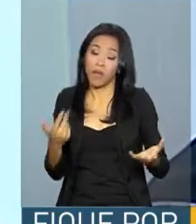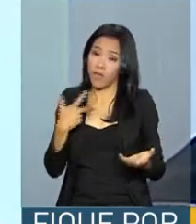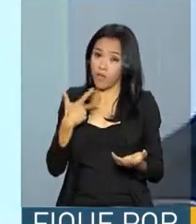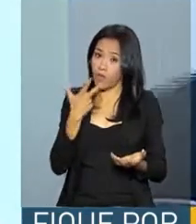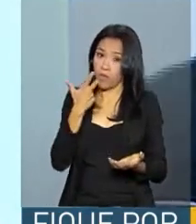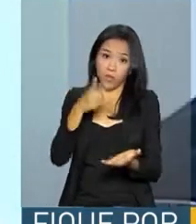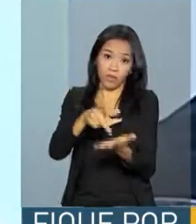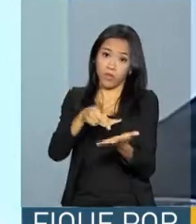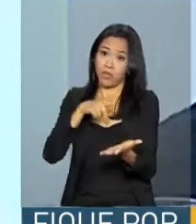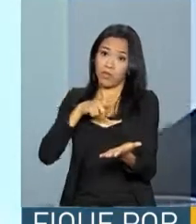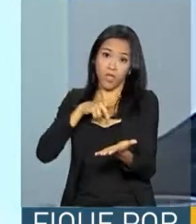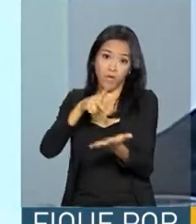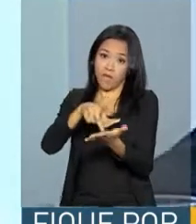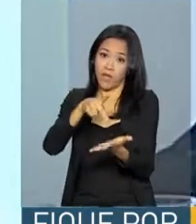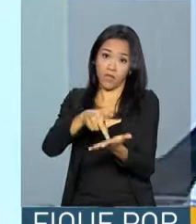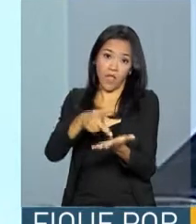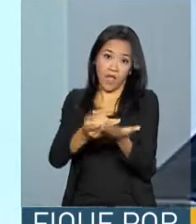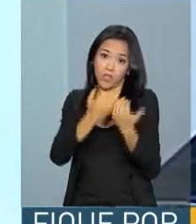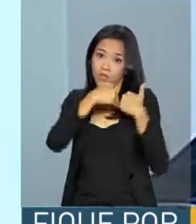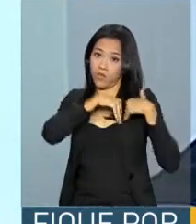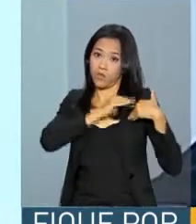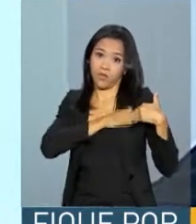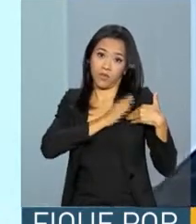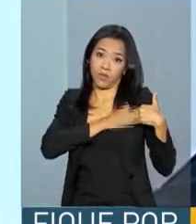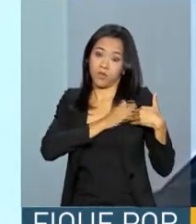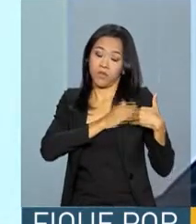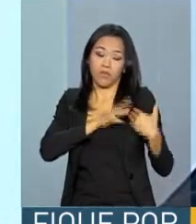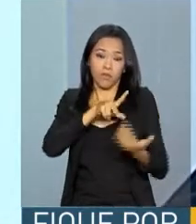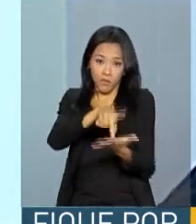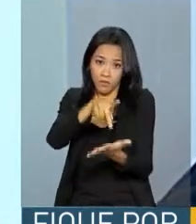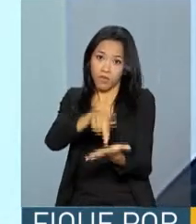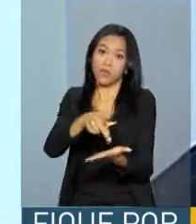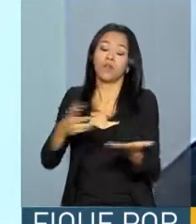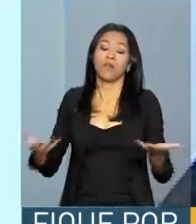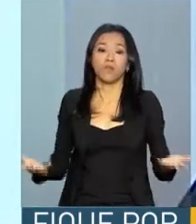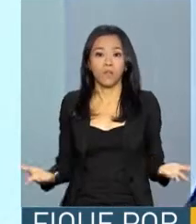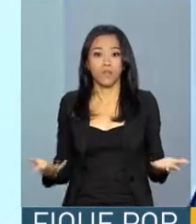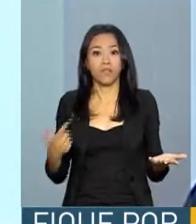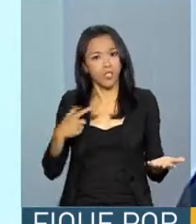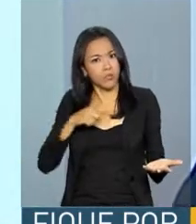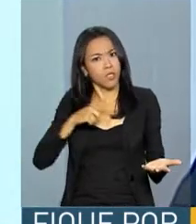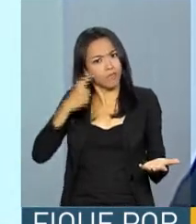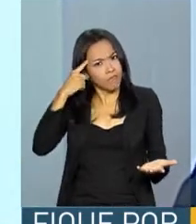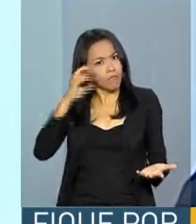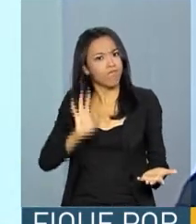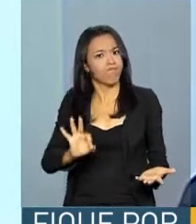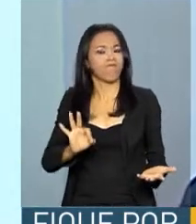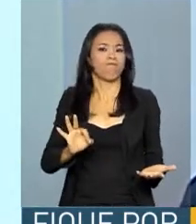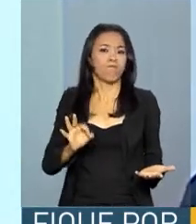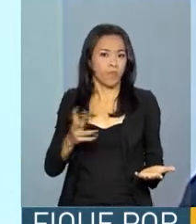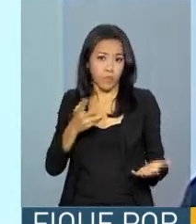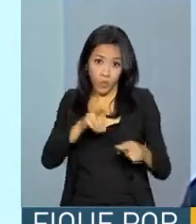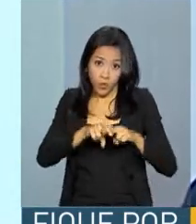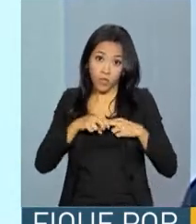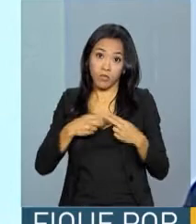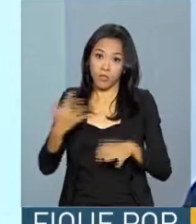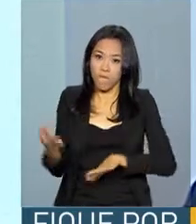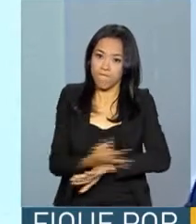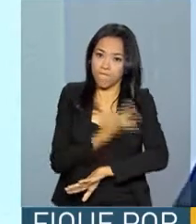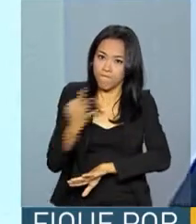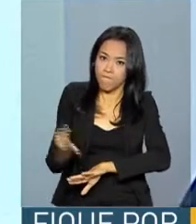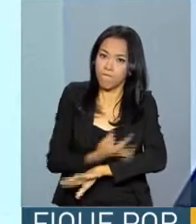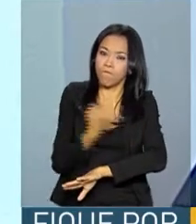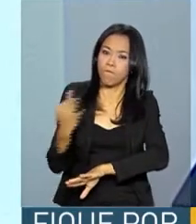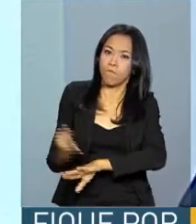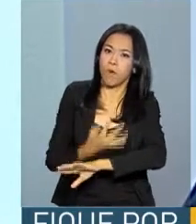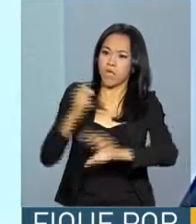verdade entronizada no meu peito. Né? Eu tenho a verdade dentro das minhas convicções. Então, eu resisto por causa disso, porque sei